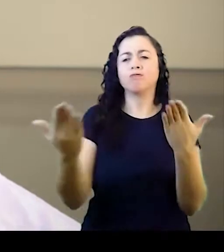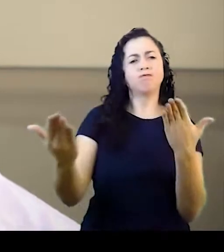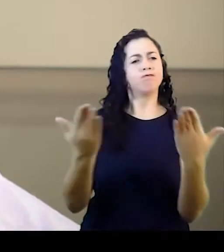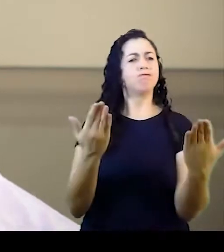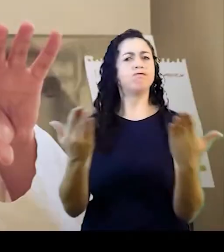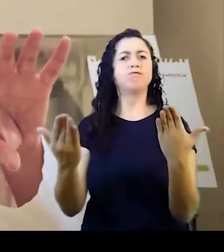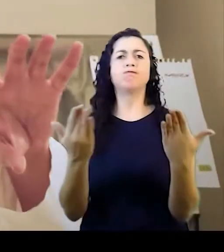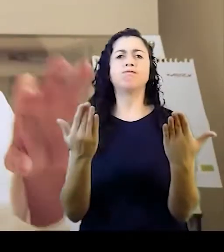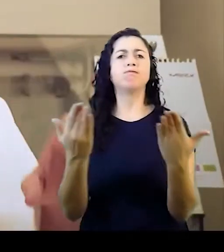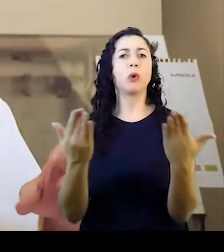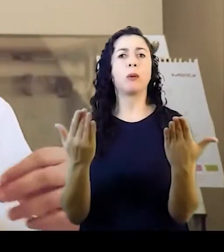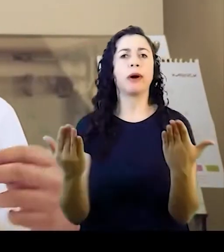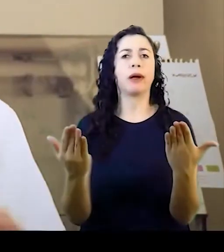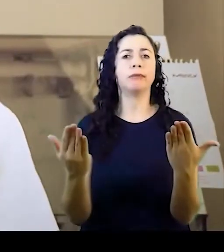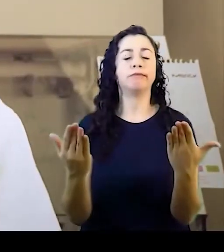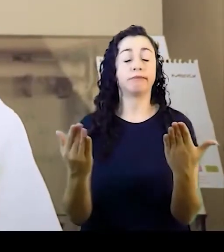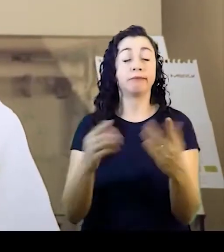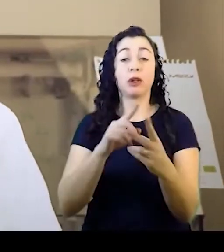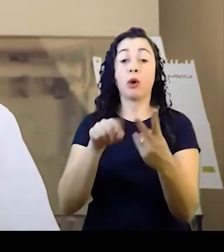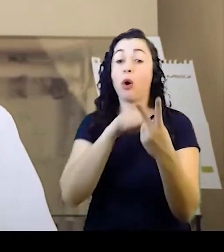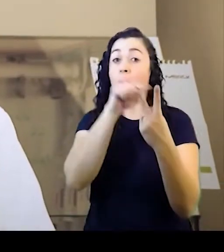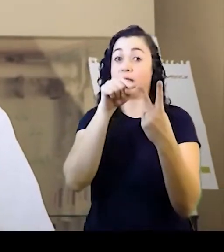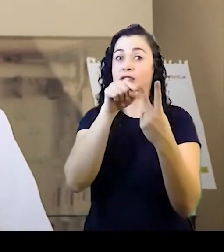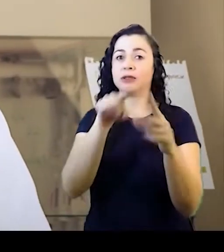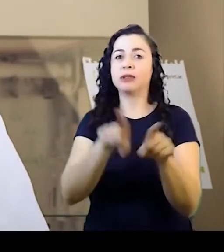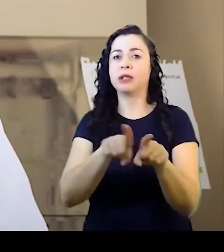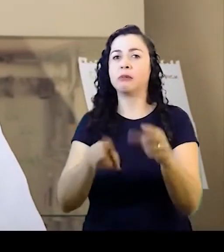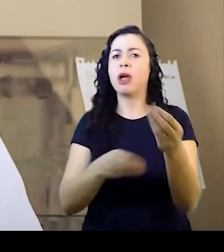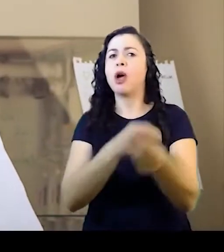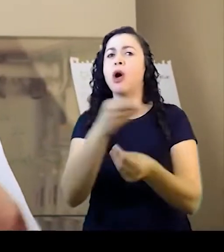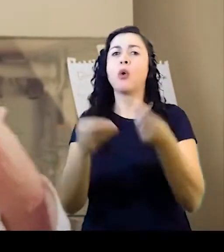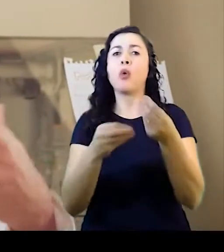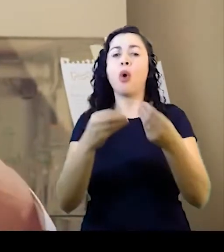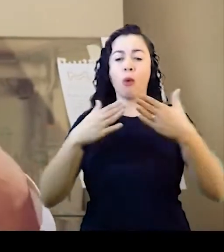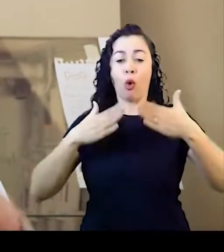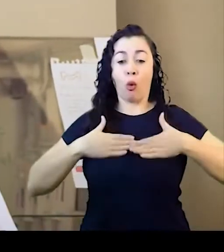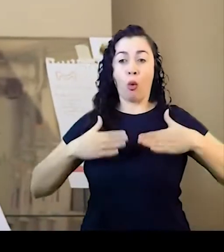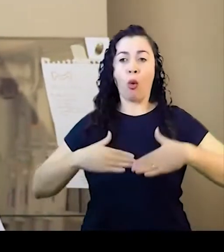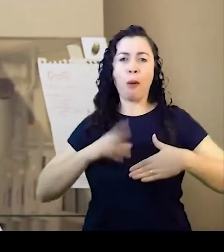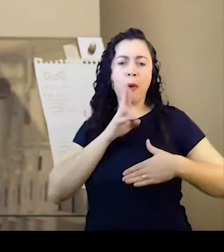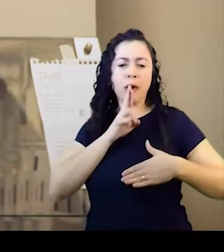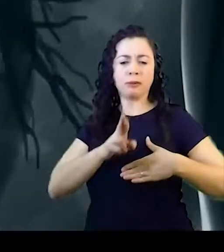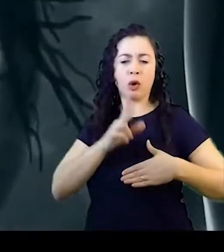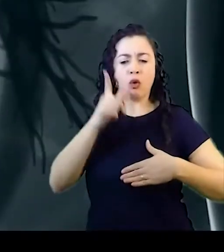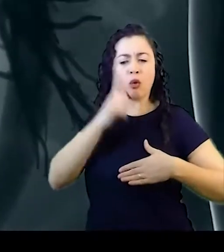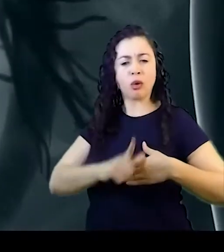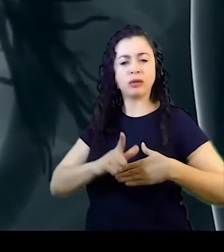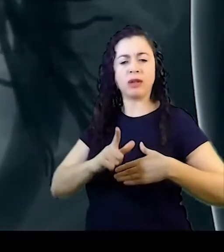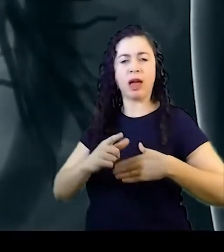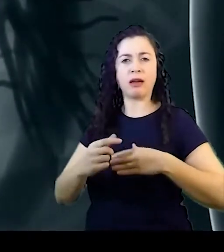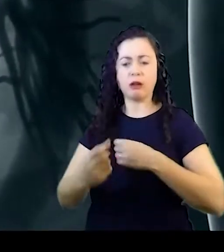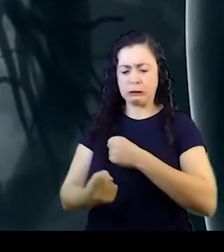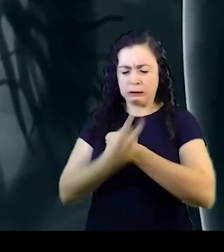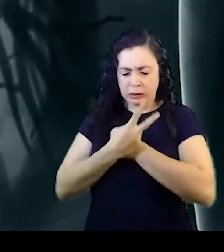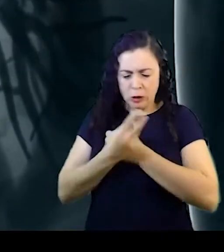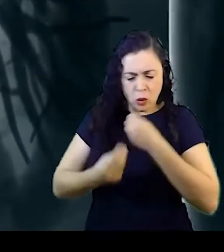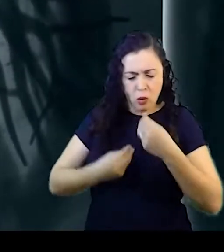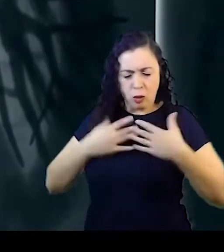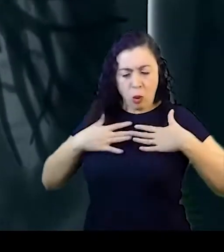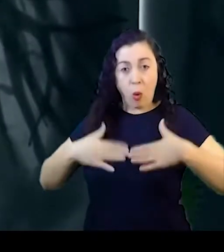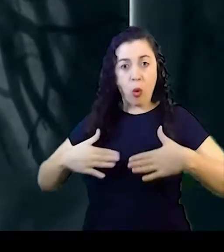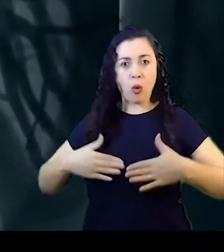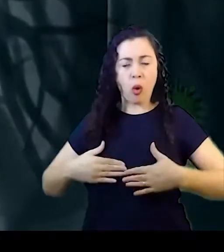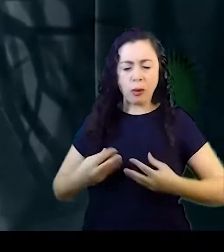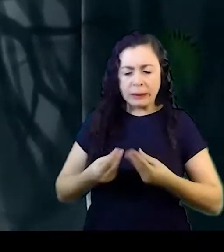uma doença leve. A outra coisa é como a gente responde, Então, como que o nosso corpo responde à infecção? A gente